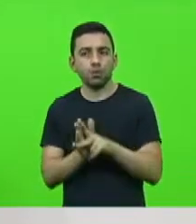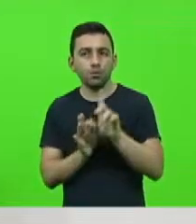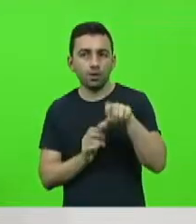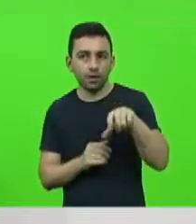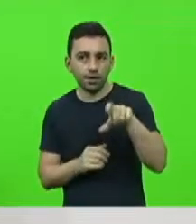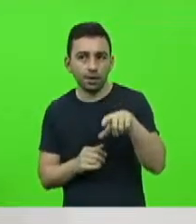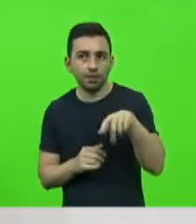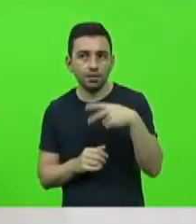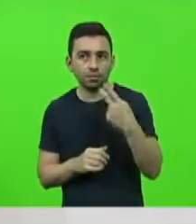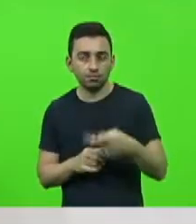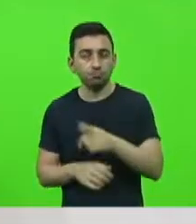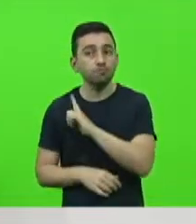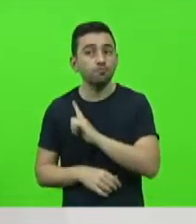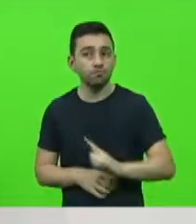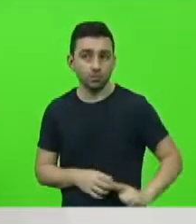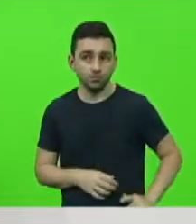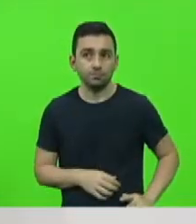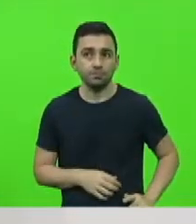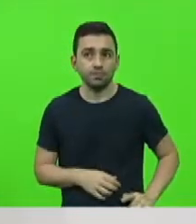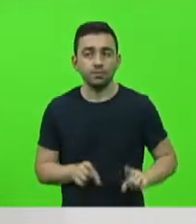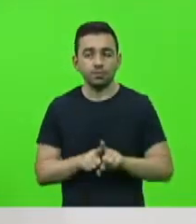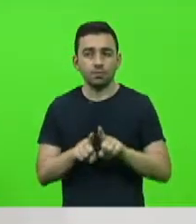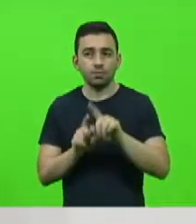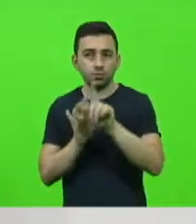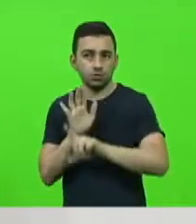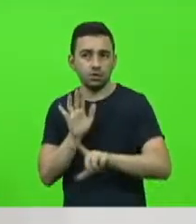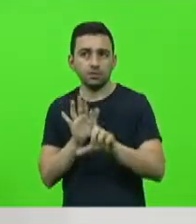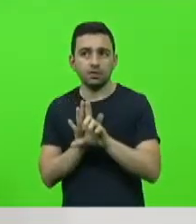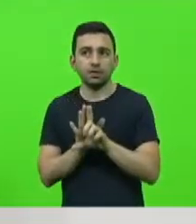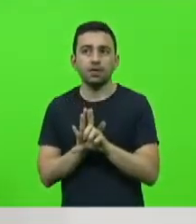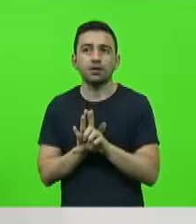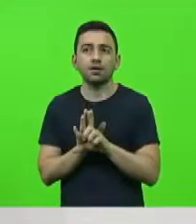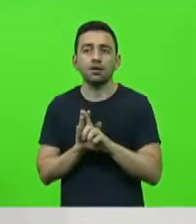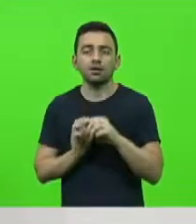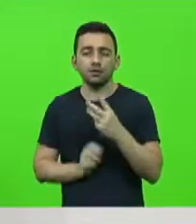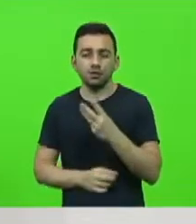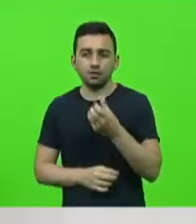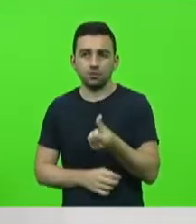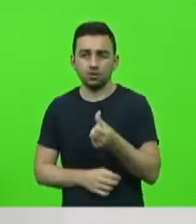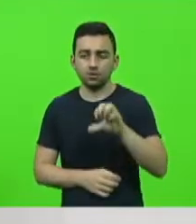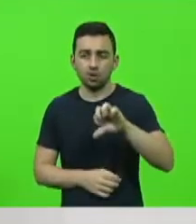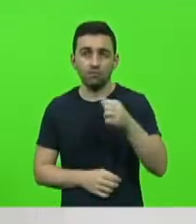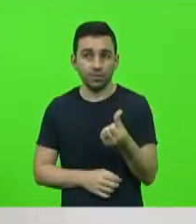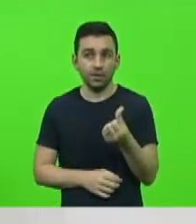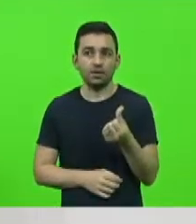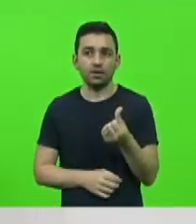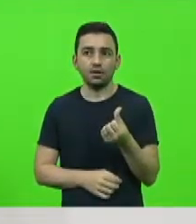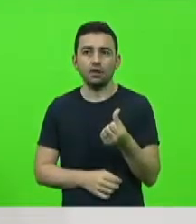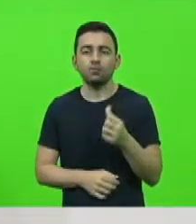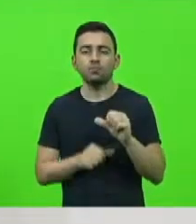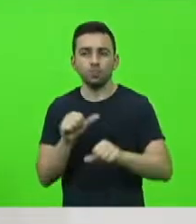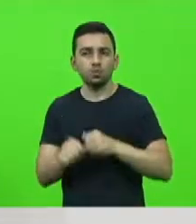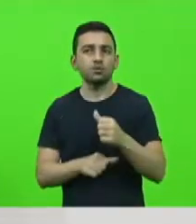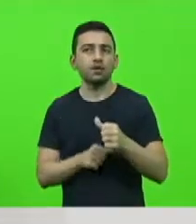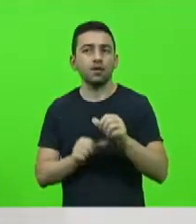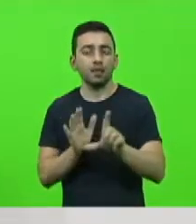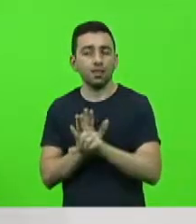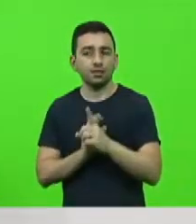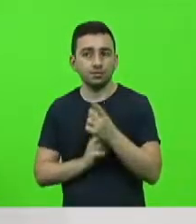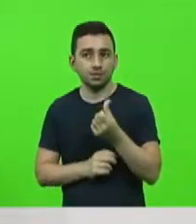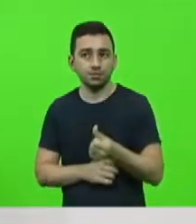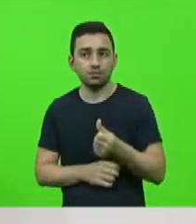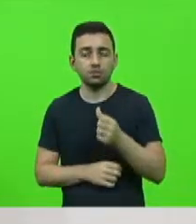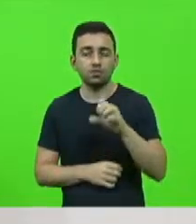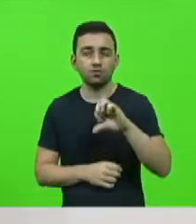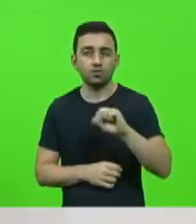corporativos governamentais. Projeto de lei 396, que altera a lei 16.834, que institui a política